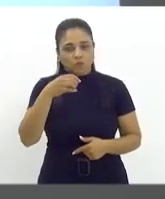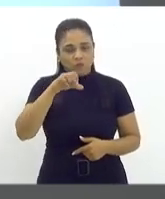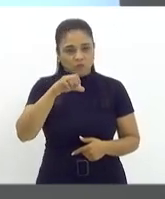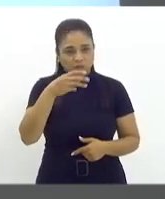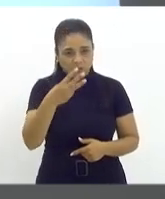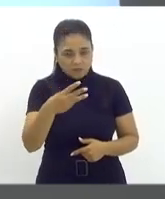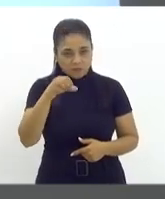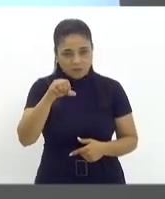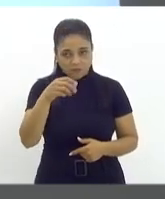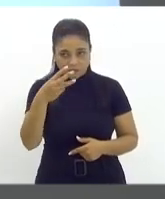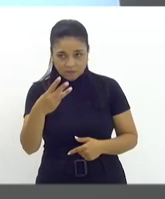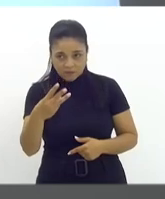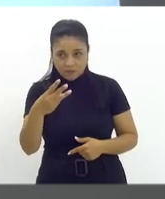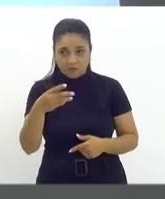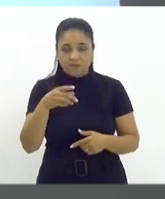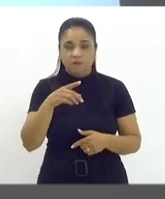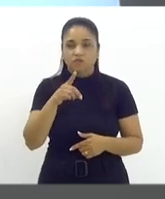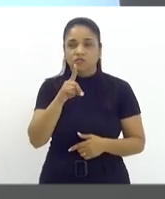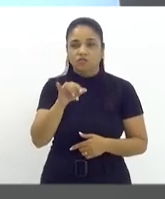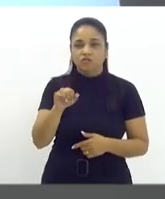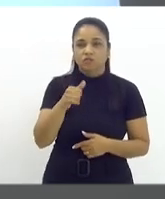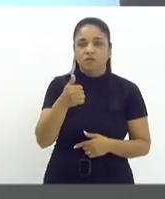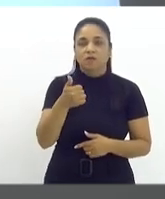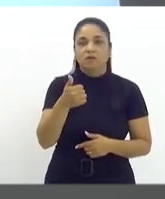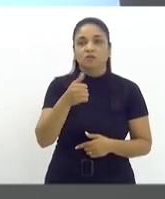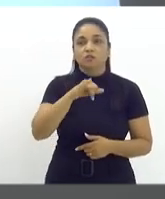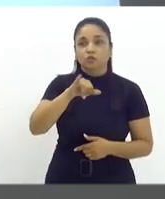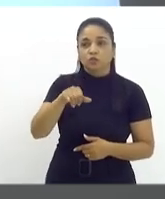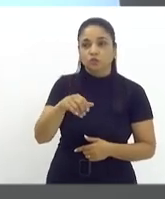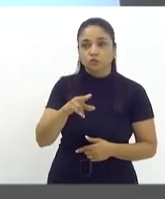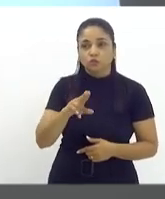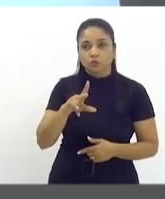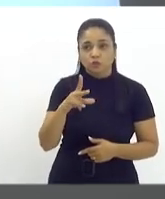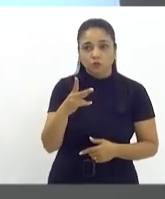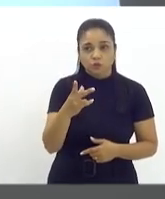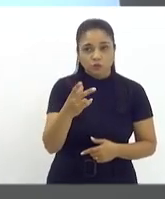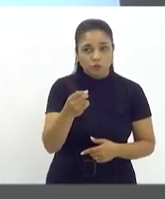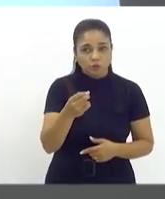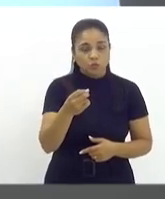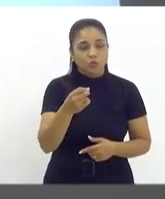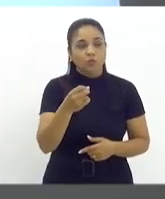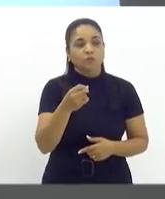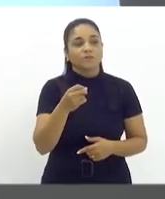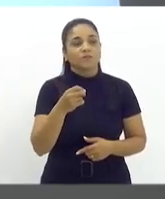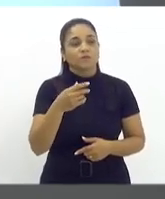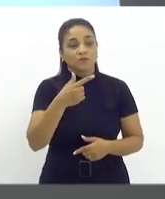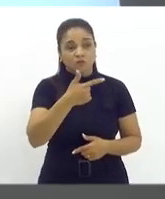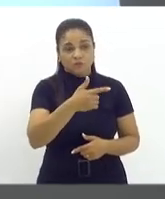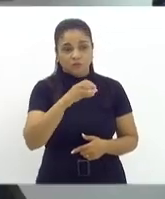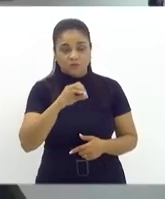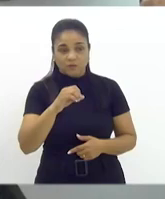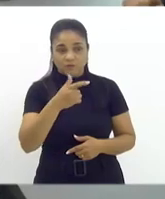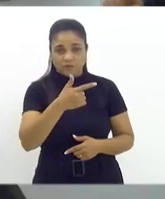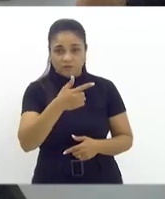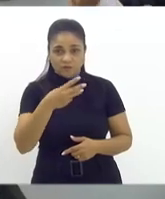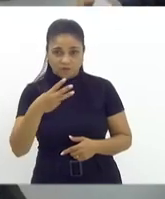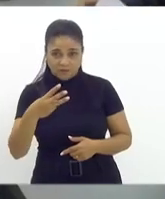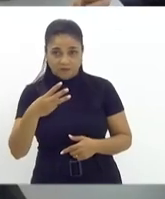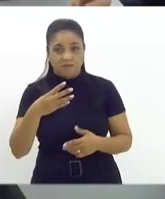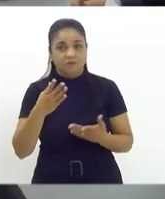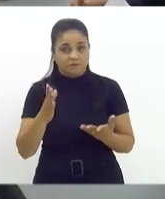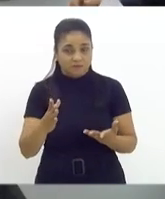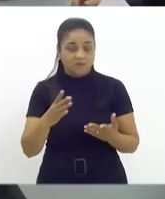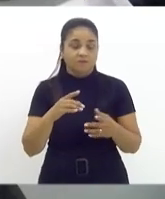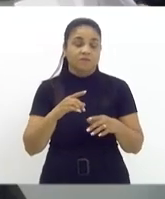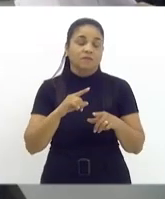2023 já que a gente tá falando especificamente do nosso estado e mais à frente adiantar nós